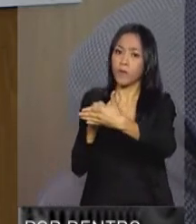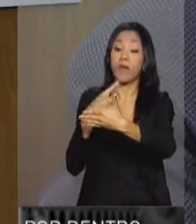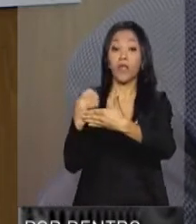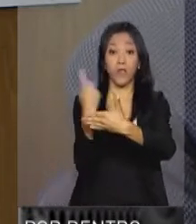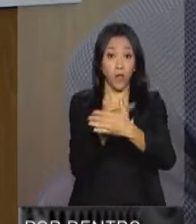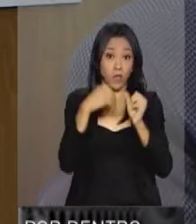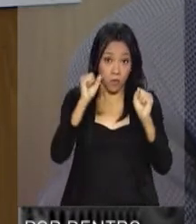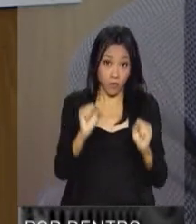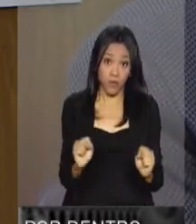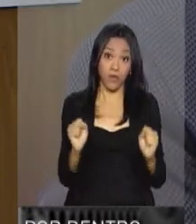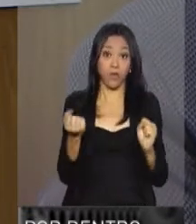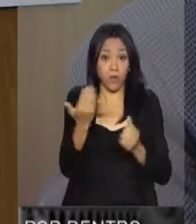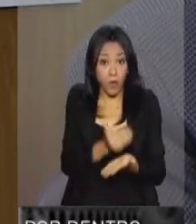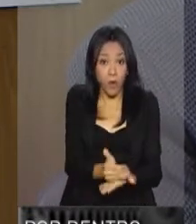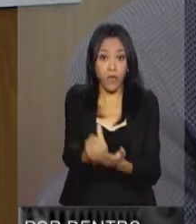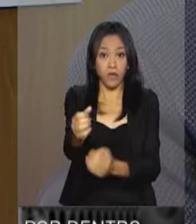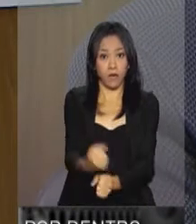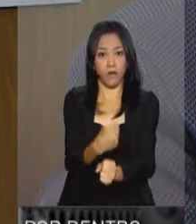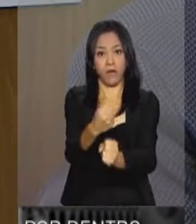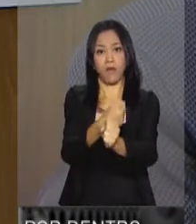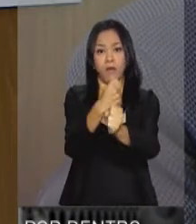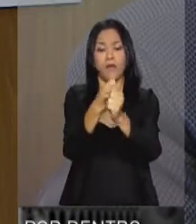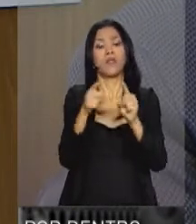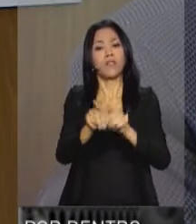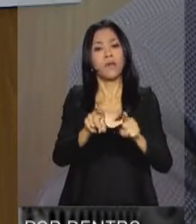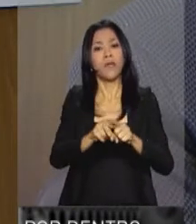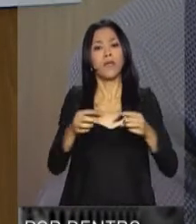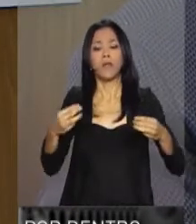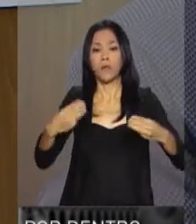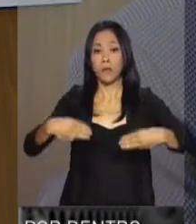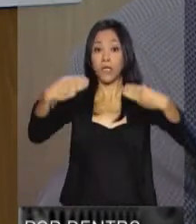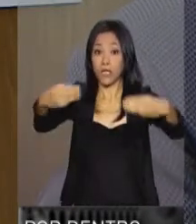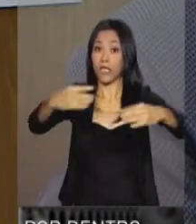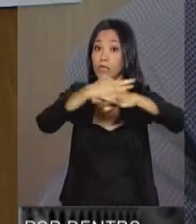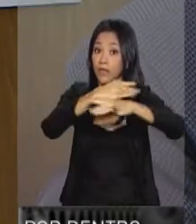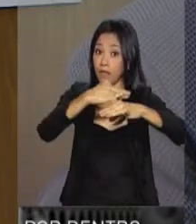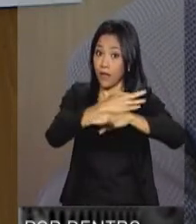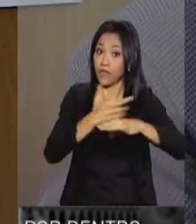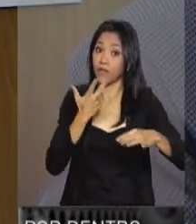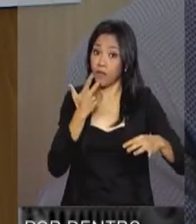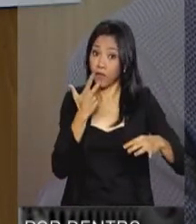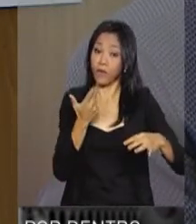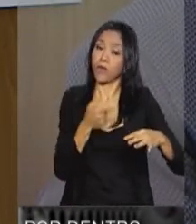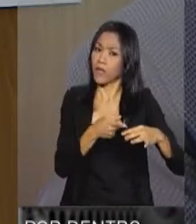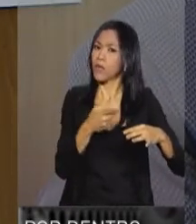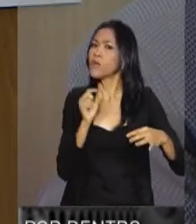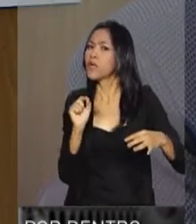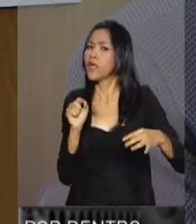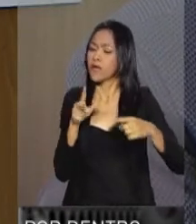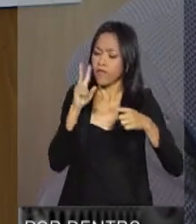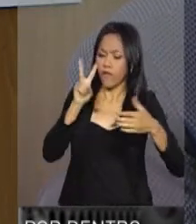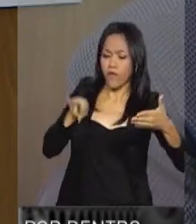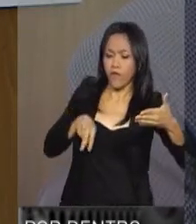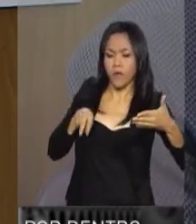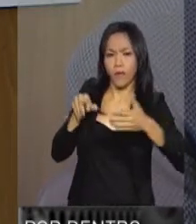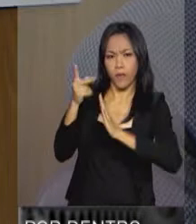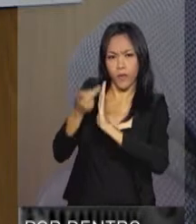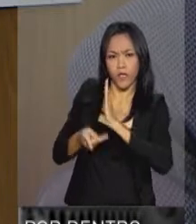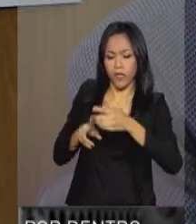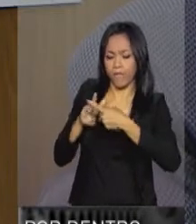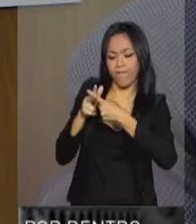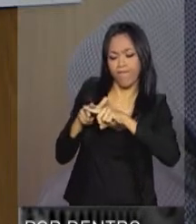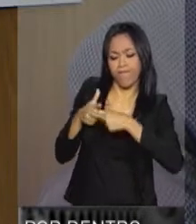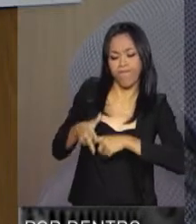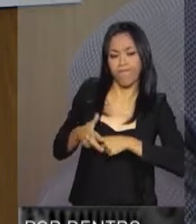reinício nesta obra o ministério das cidades também colocou o que é importante fazer essas alterações é um modelo que precisa